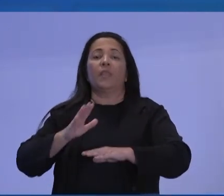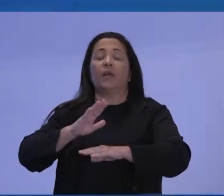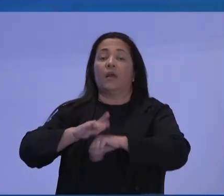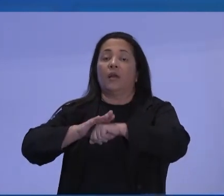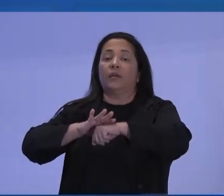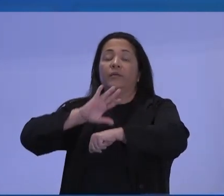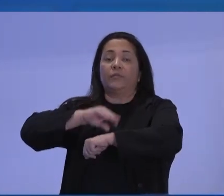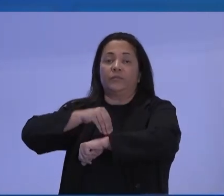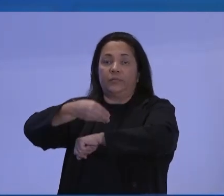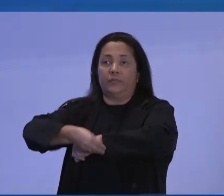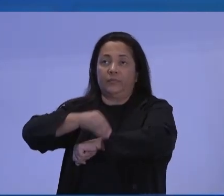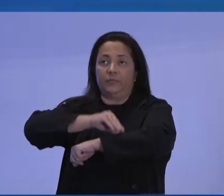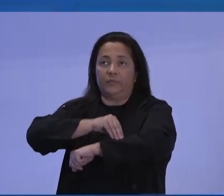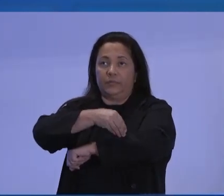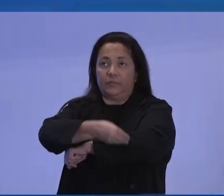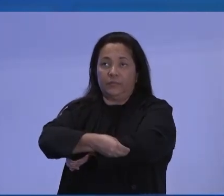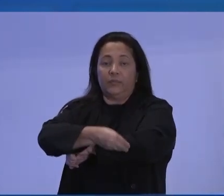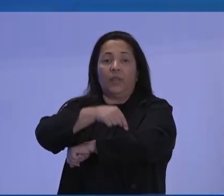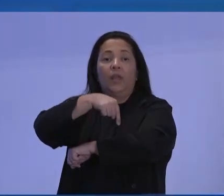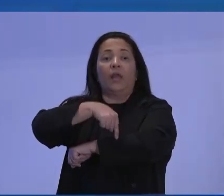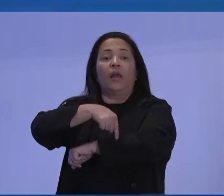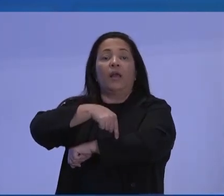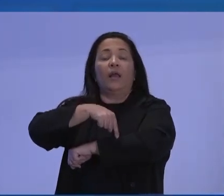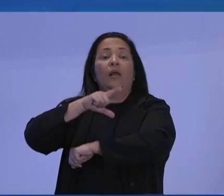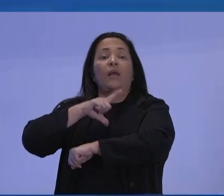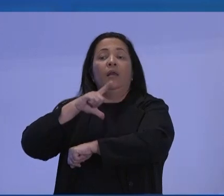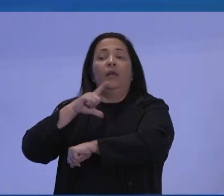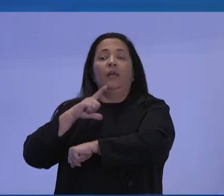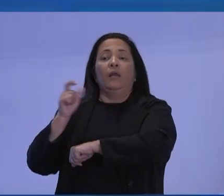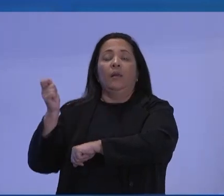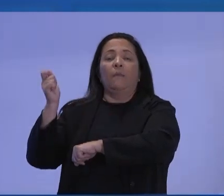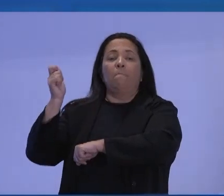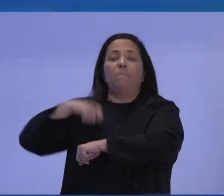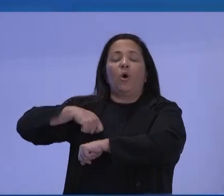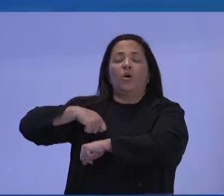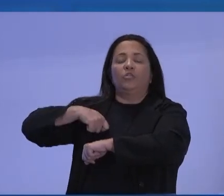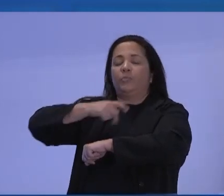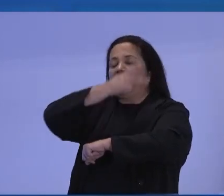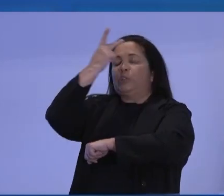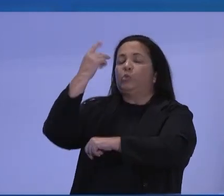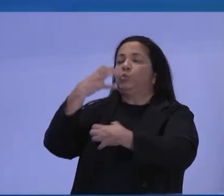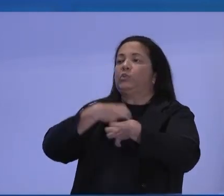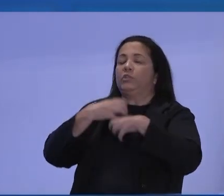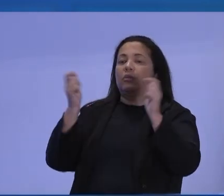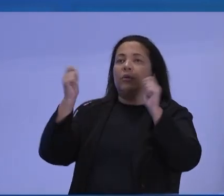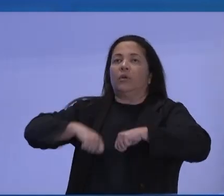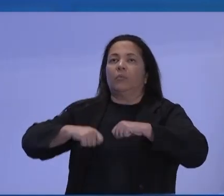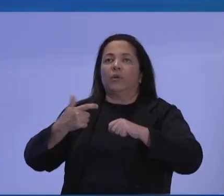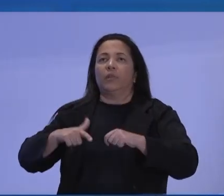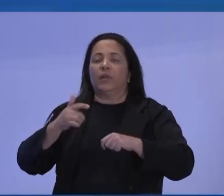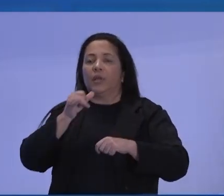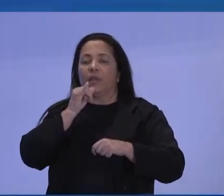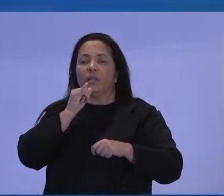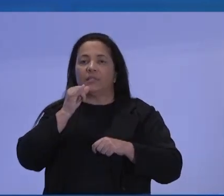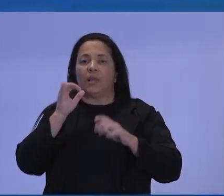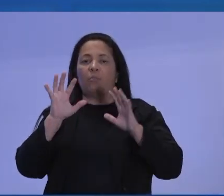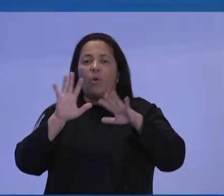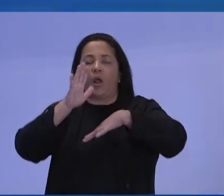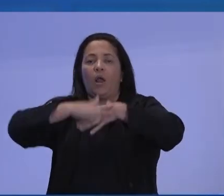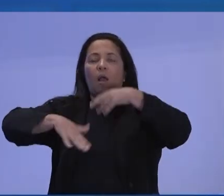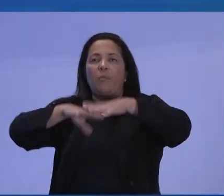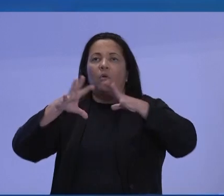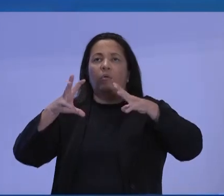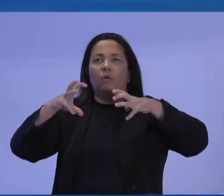é uma doença que ela pode gerar incapacidades. Aqui, como exemplo, temos a mão em garra, uma